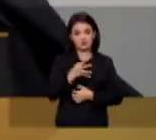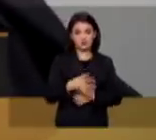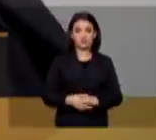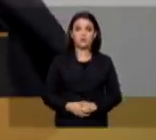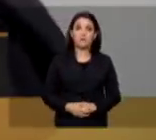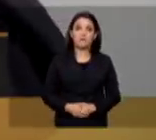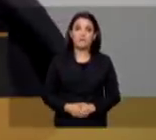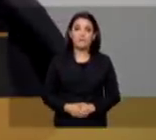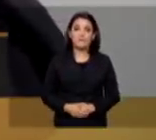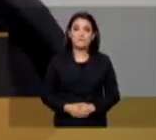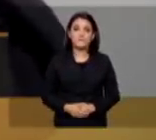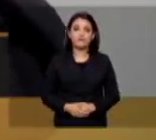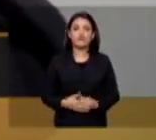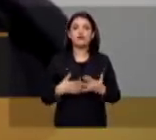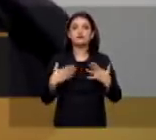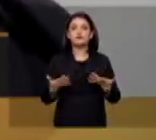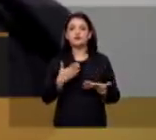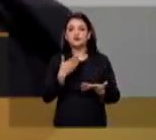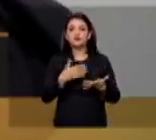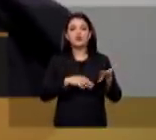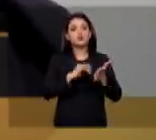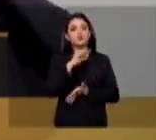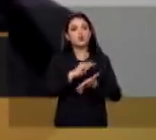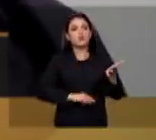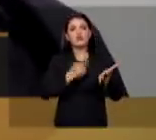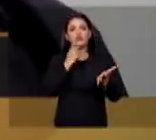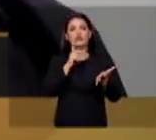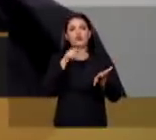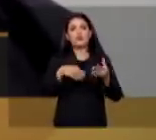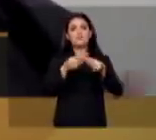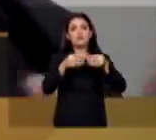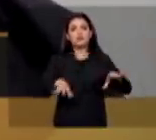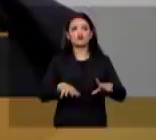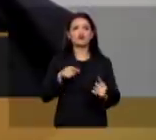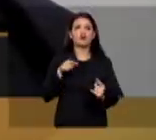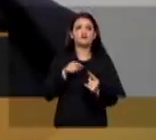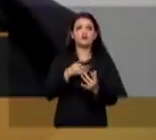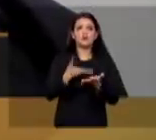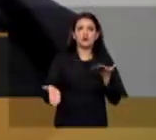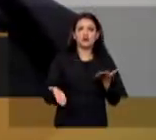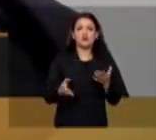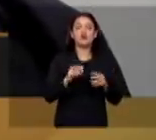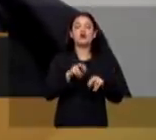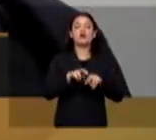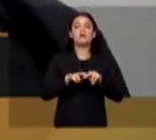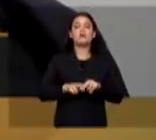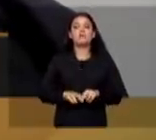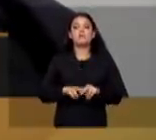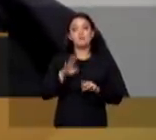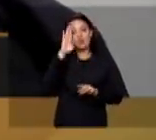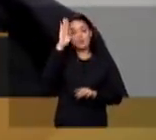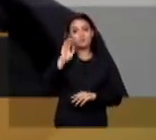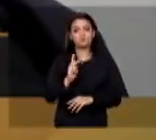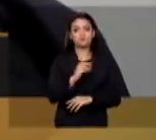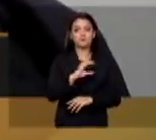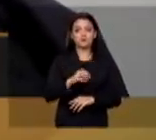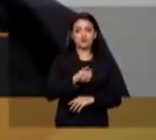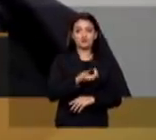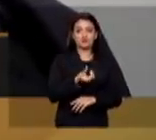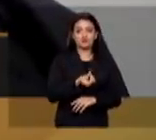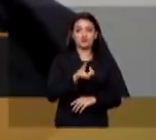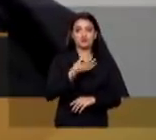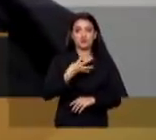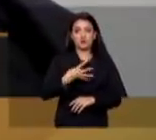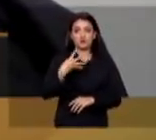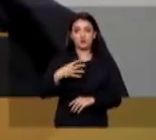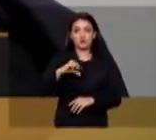julga recurso que trata da decisão monocrática que declarou a incompetência da 13ª Vara Federal de Curitiba para julgar o